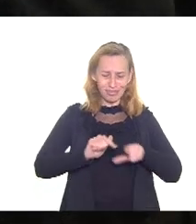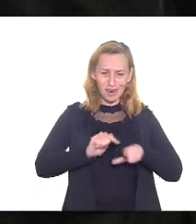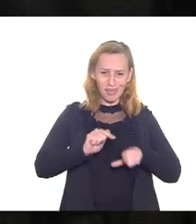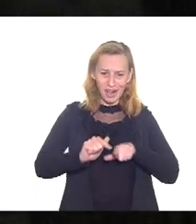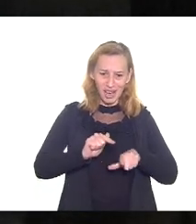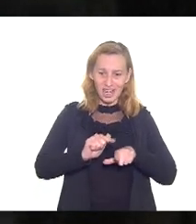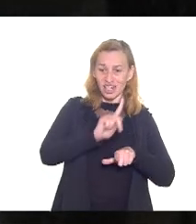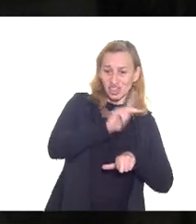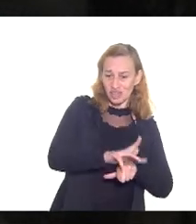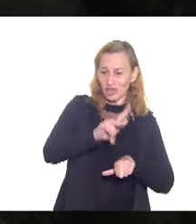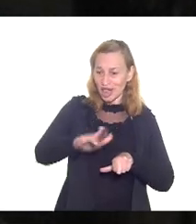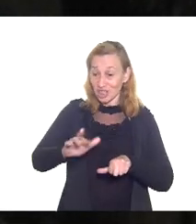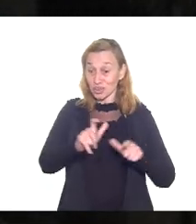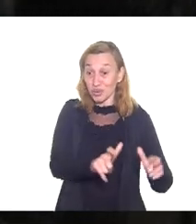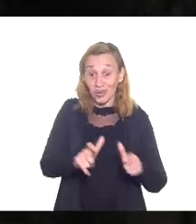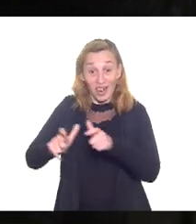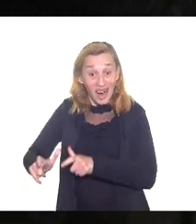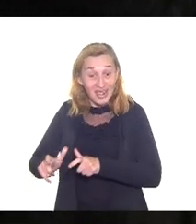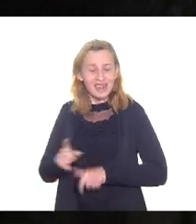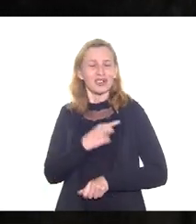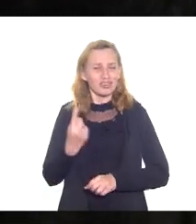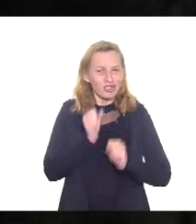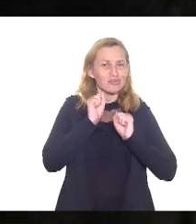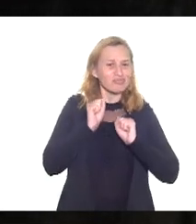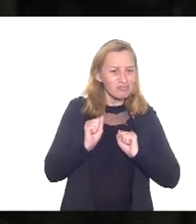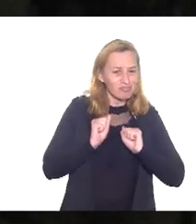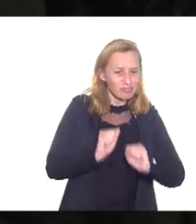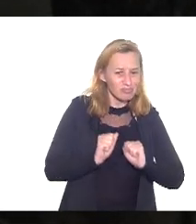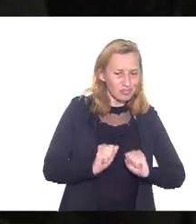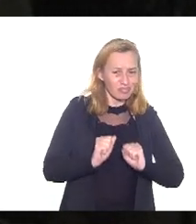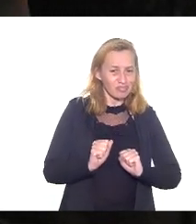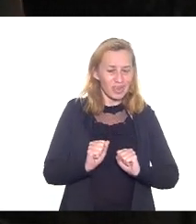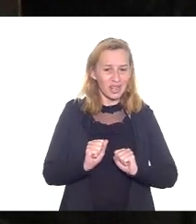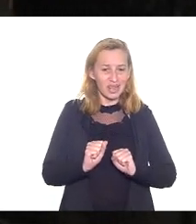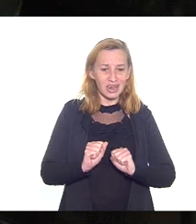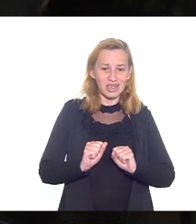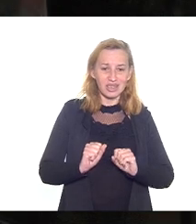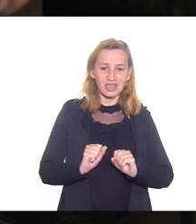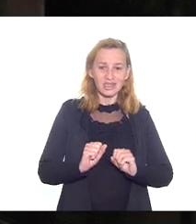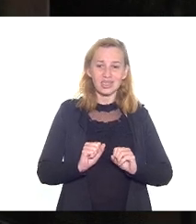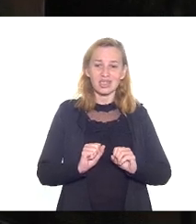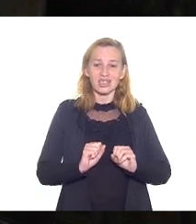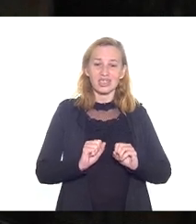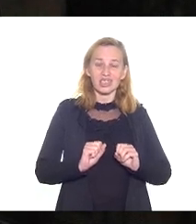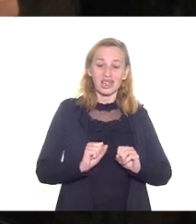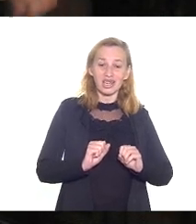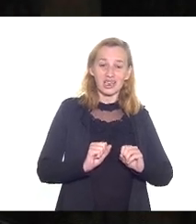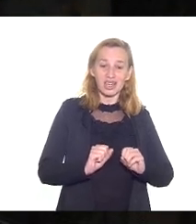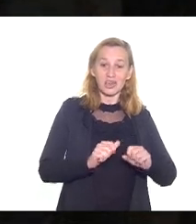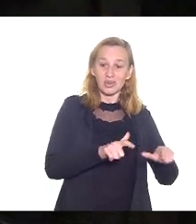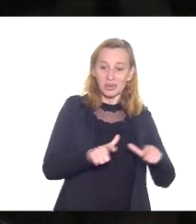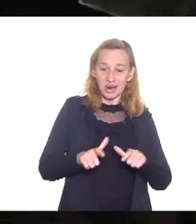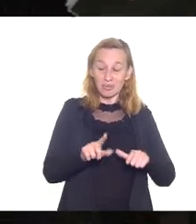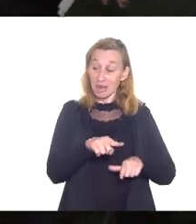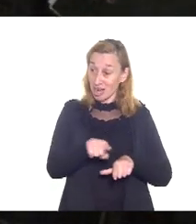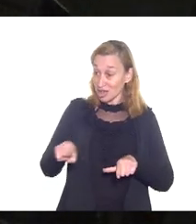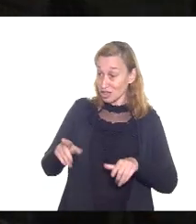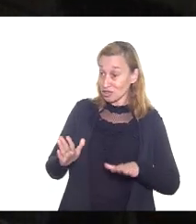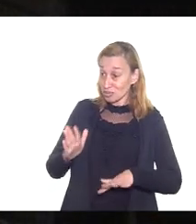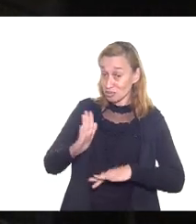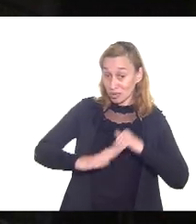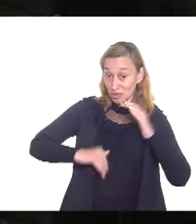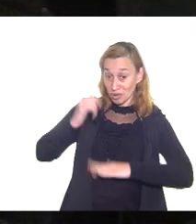em diferentes localidades para que a gente tenha carreiras sólidas para esses profissionais e políticas de